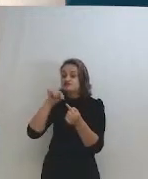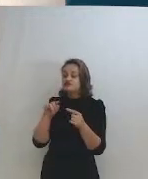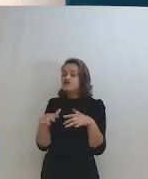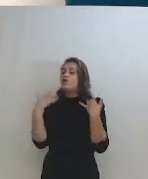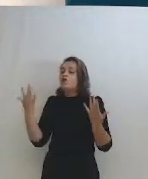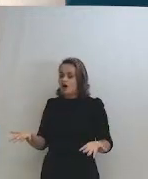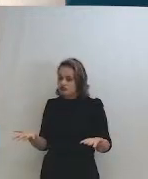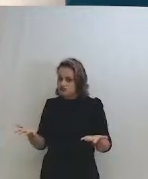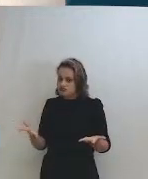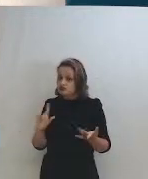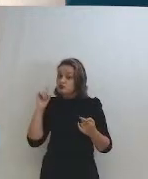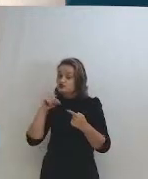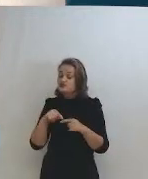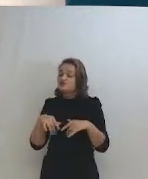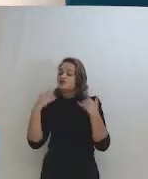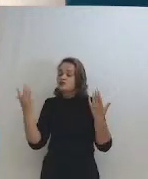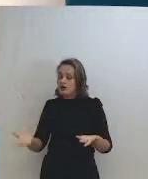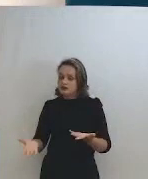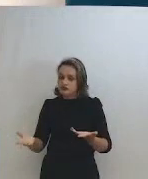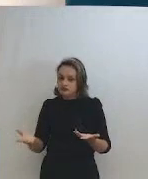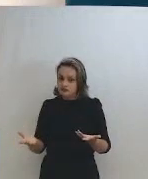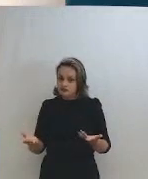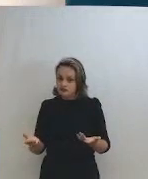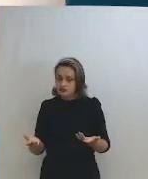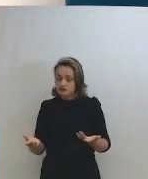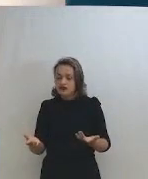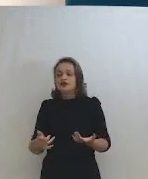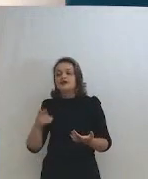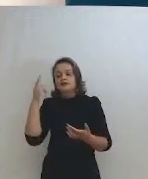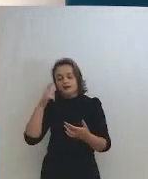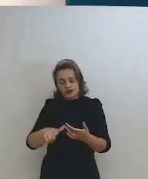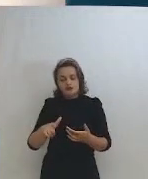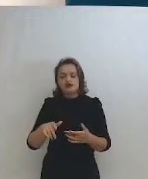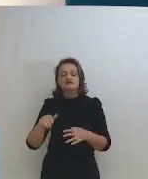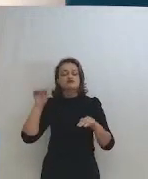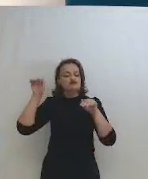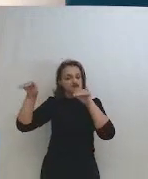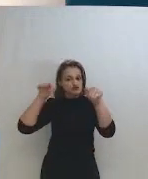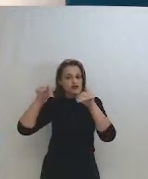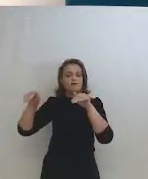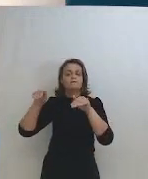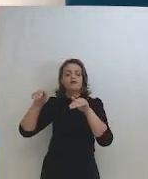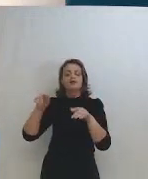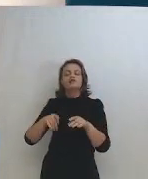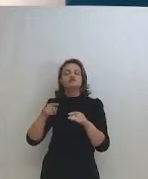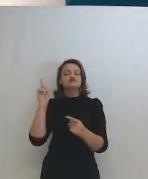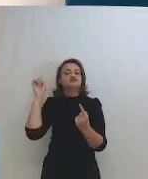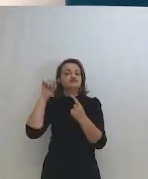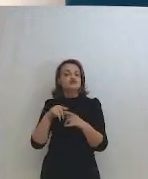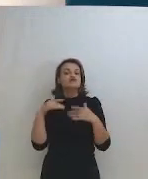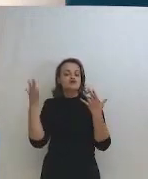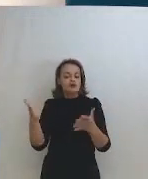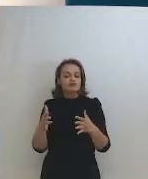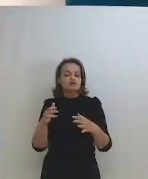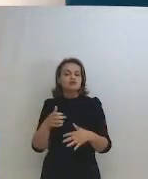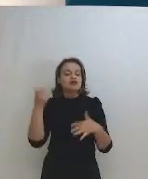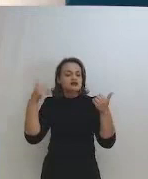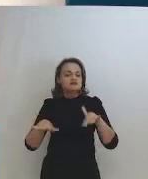motivo concreto de sua incidência no caso, e invocar motivos que se prestaria a justificar qualquer outra